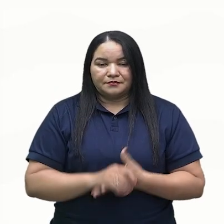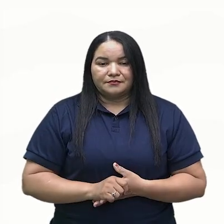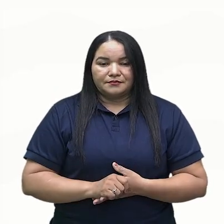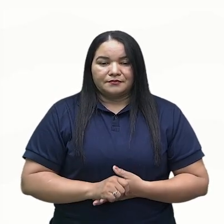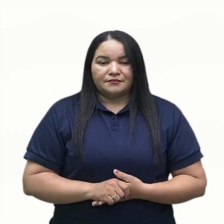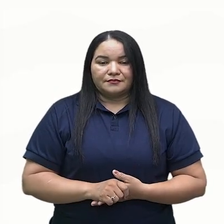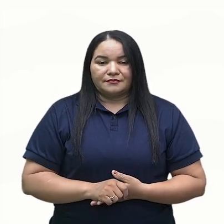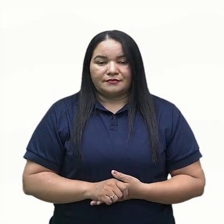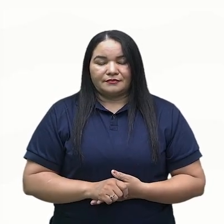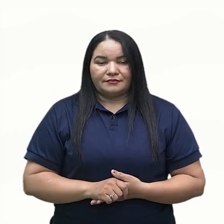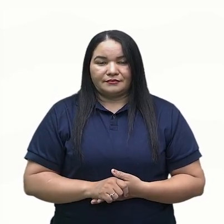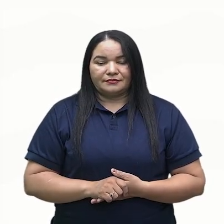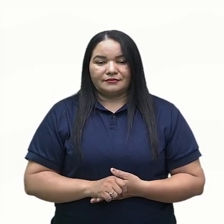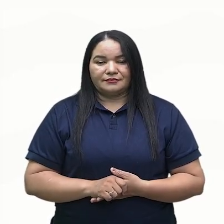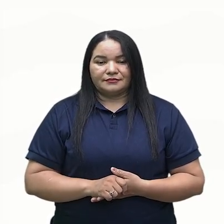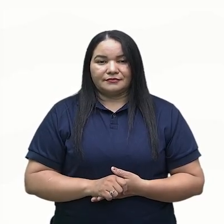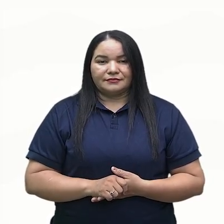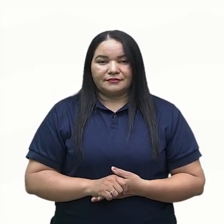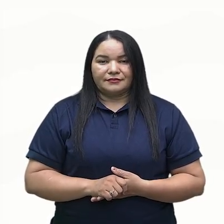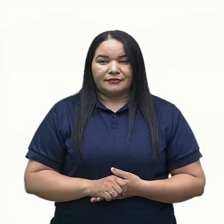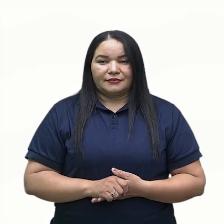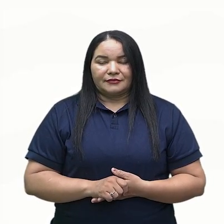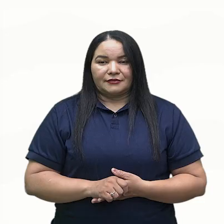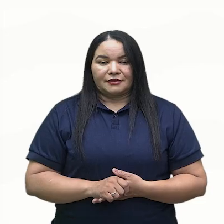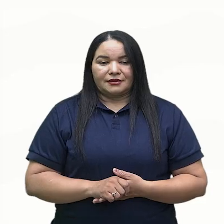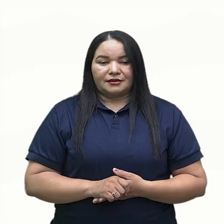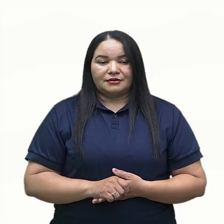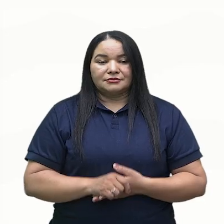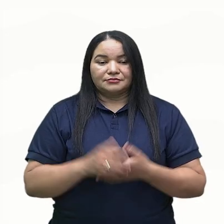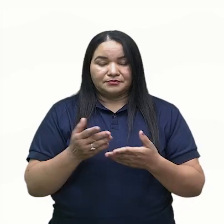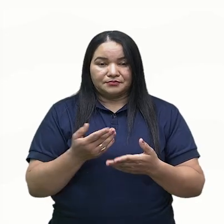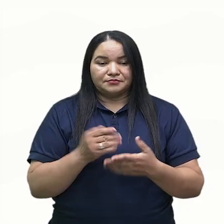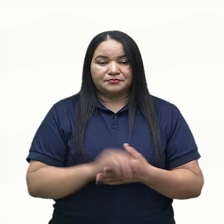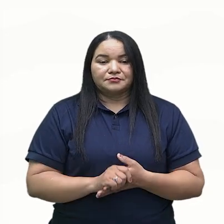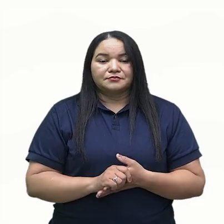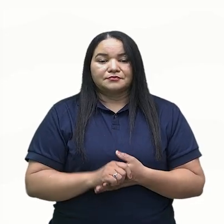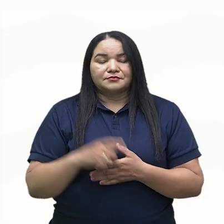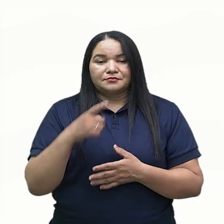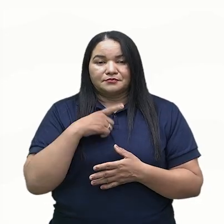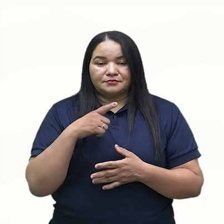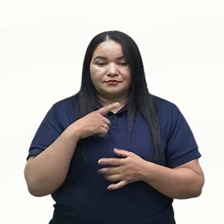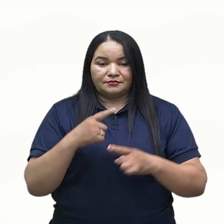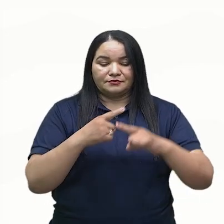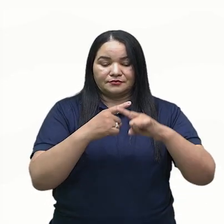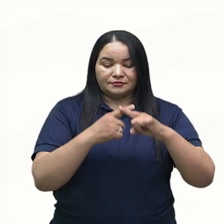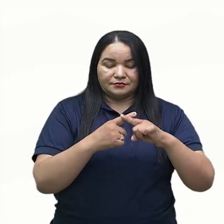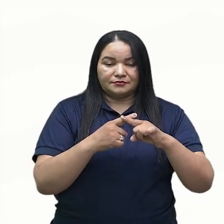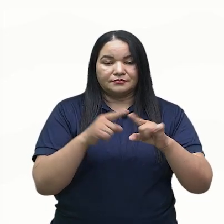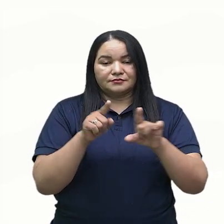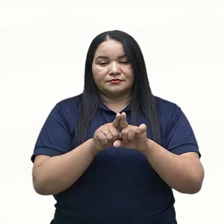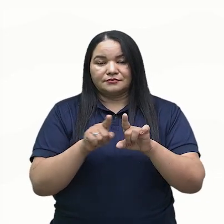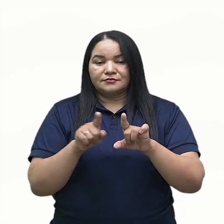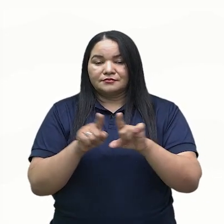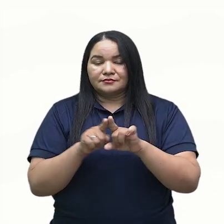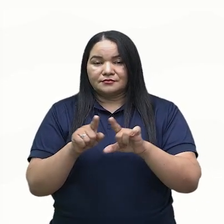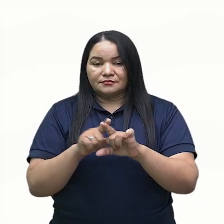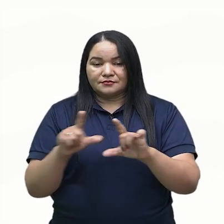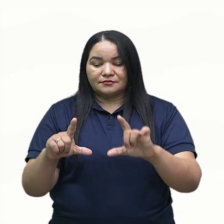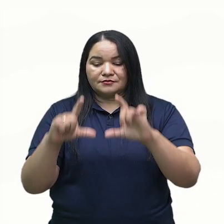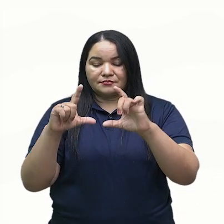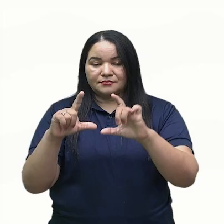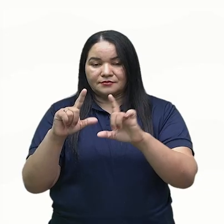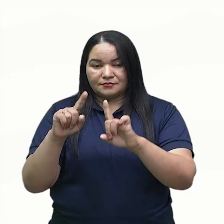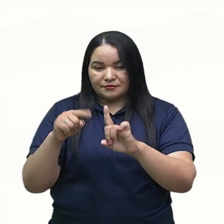Reparem. Nessa expressão, nós temos aqui multiplicação e um parênteses com